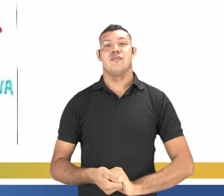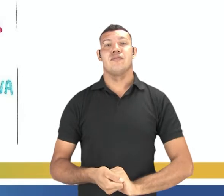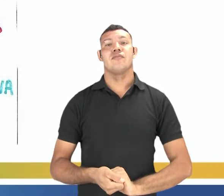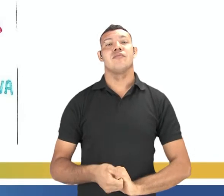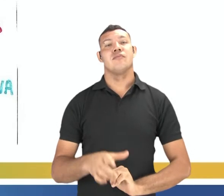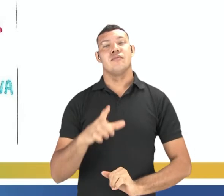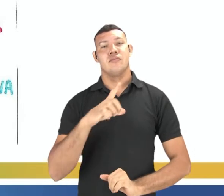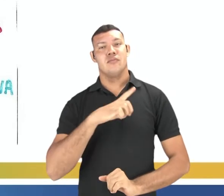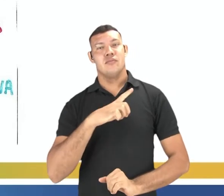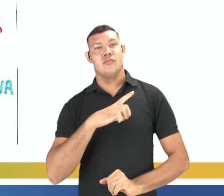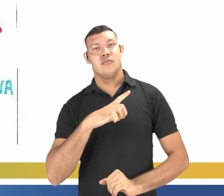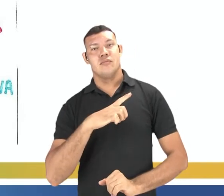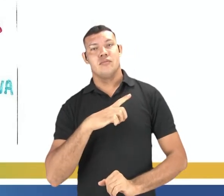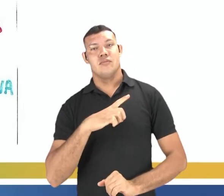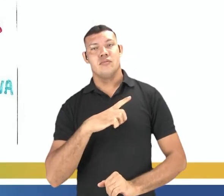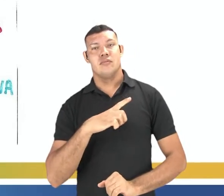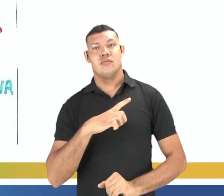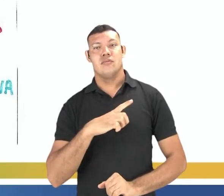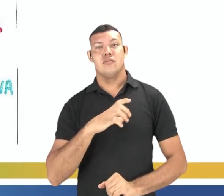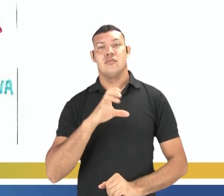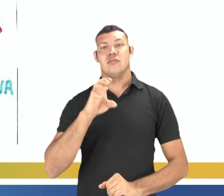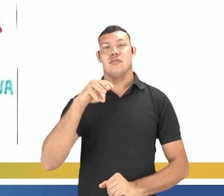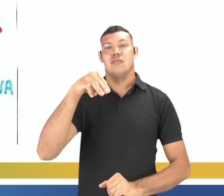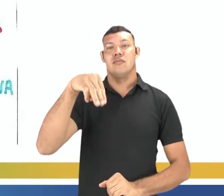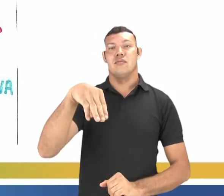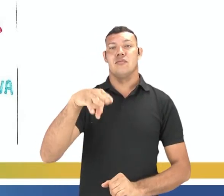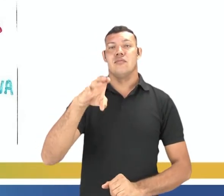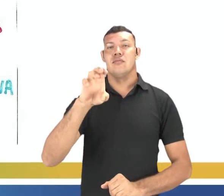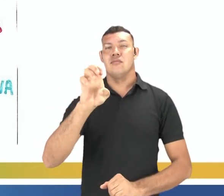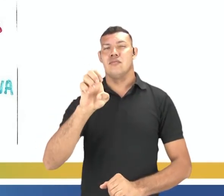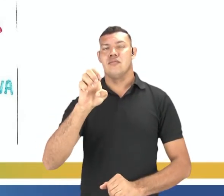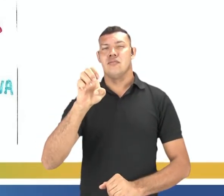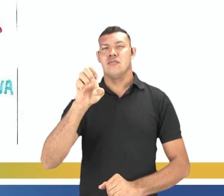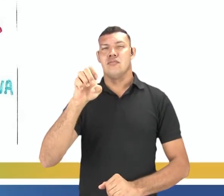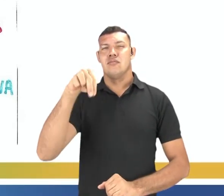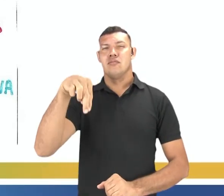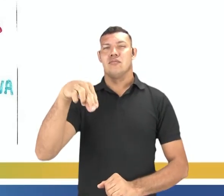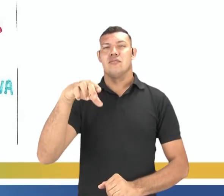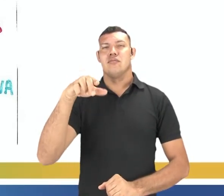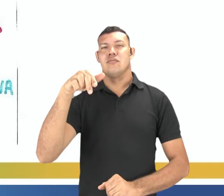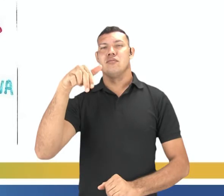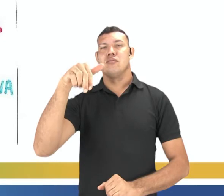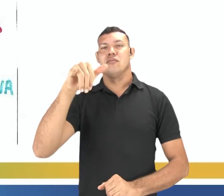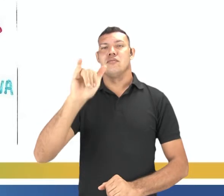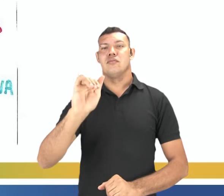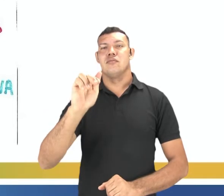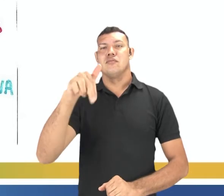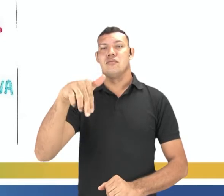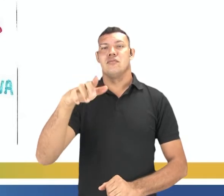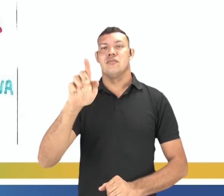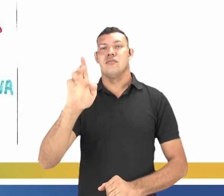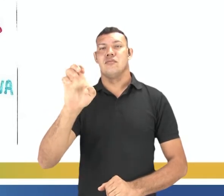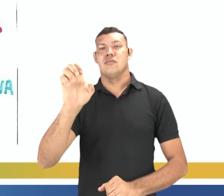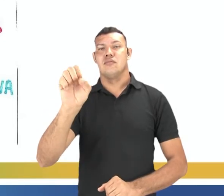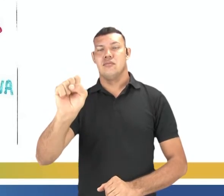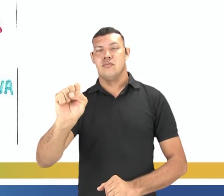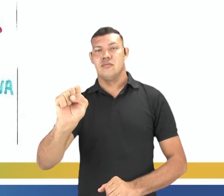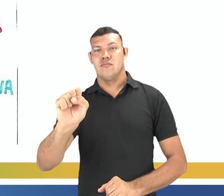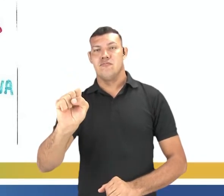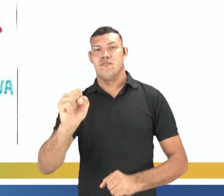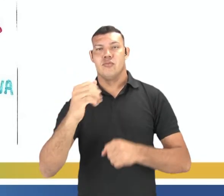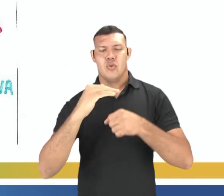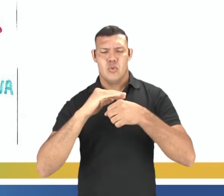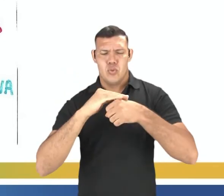Também temos as meninges, que são membranas protetoras. Tem os